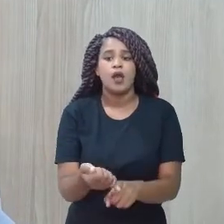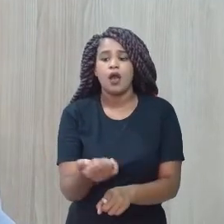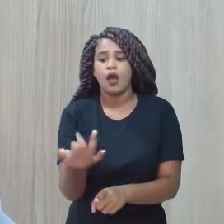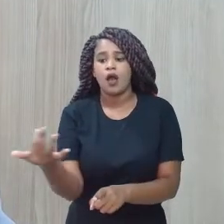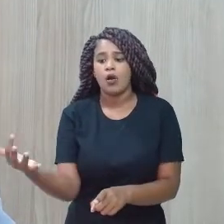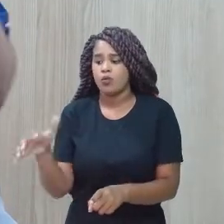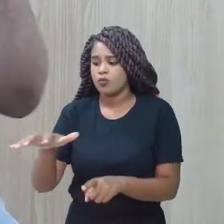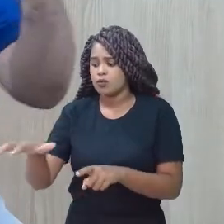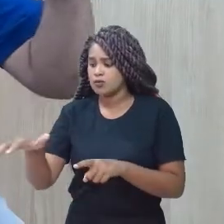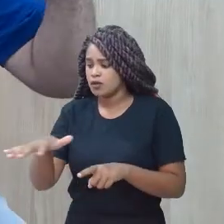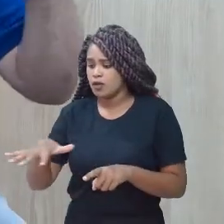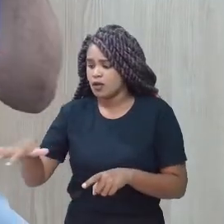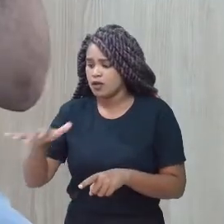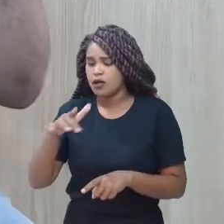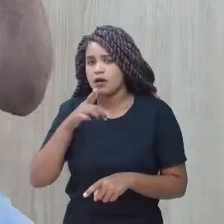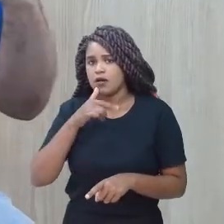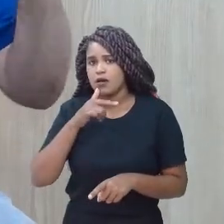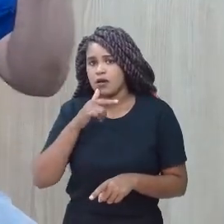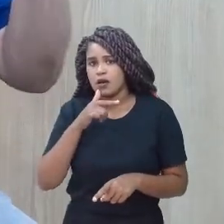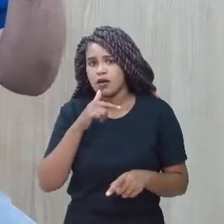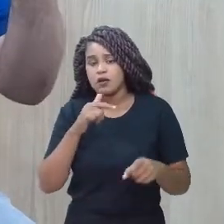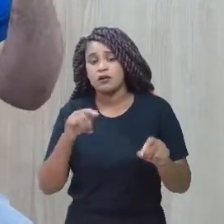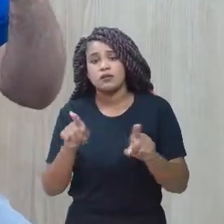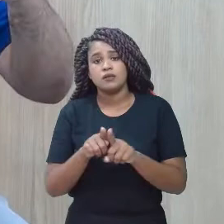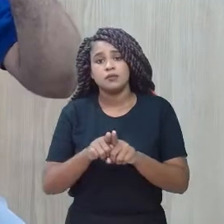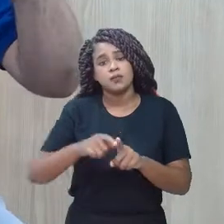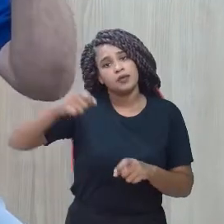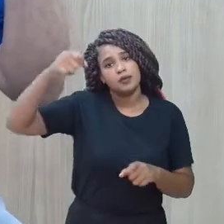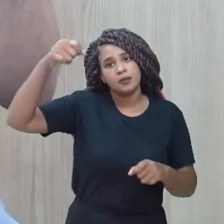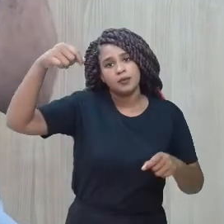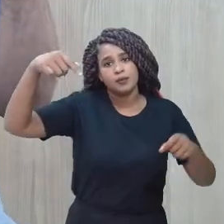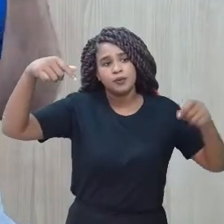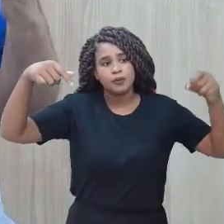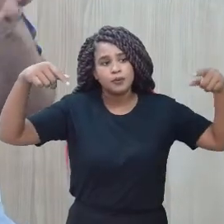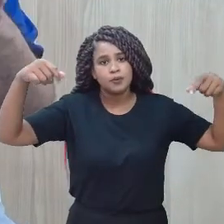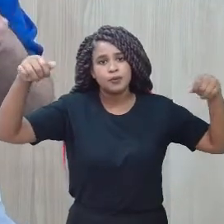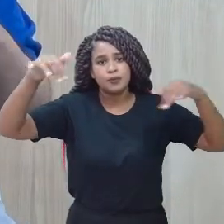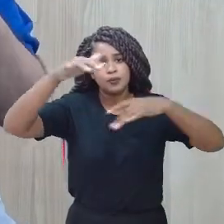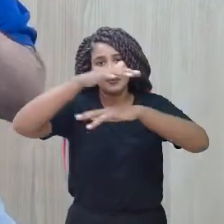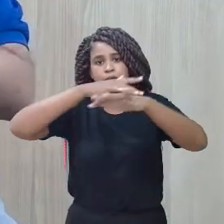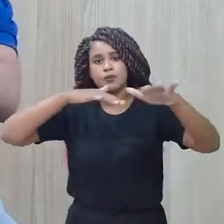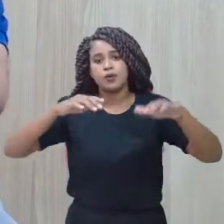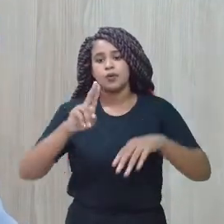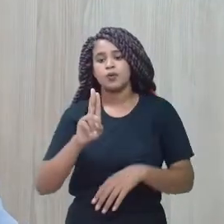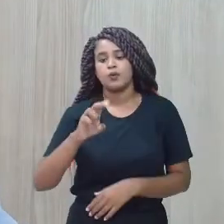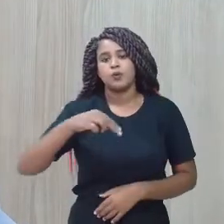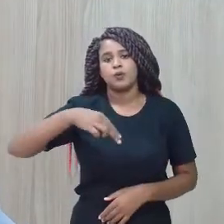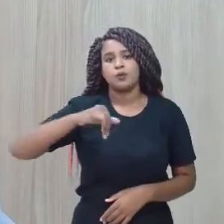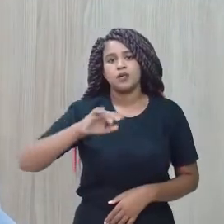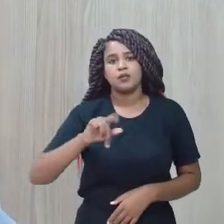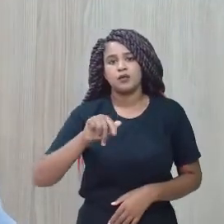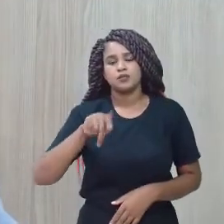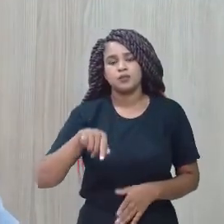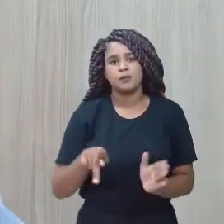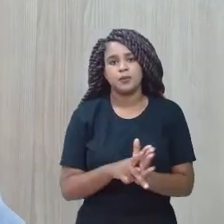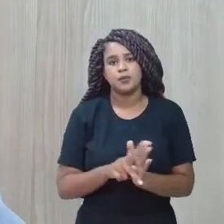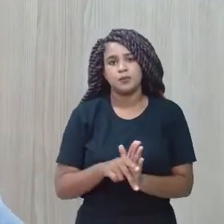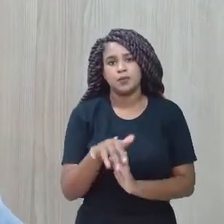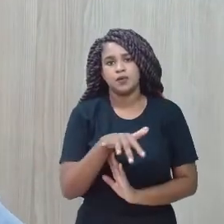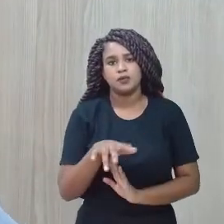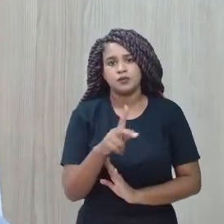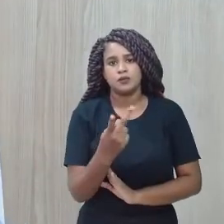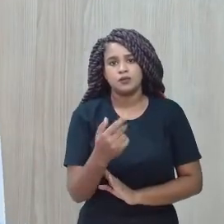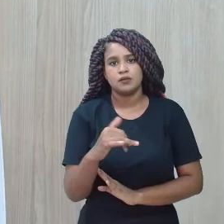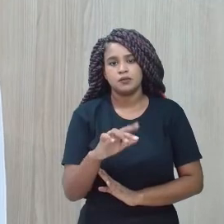no ar, né, que a gente chama de umidade do ar, também faz parte da nossa hidrosfera. E aí, professora, a